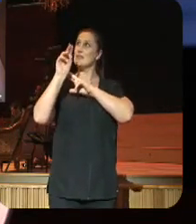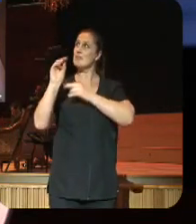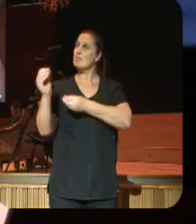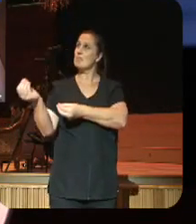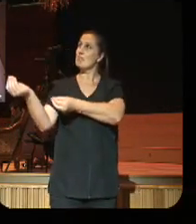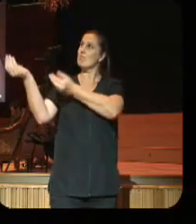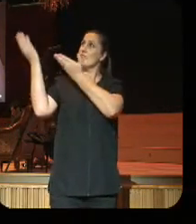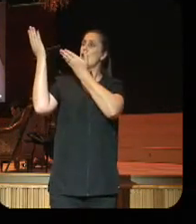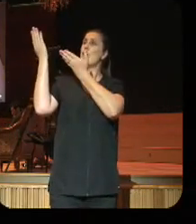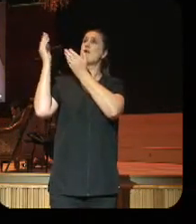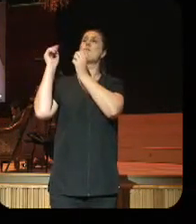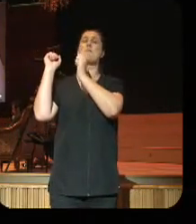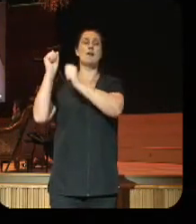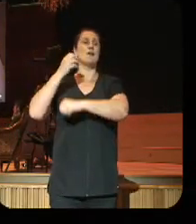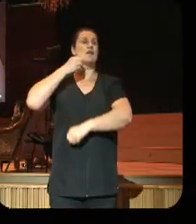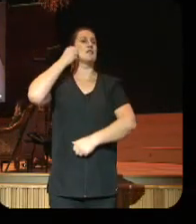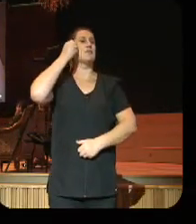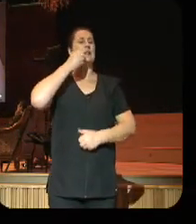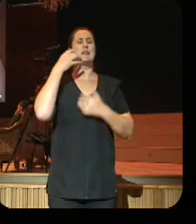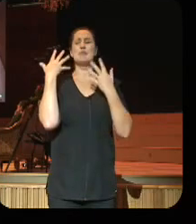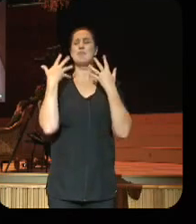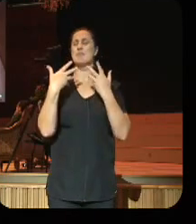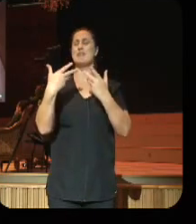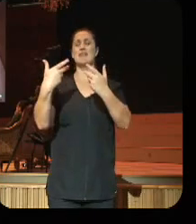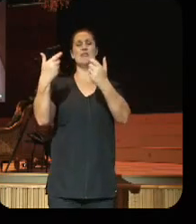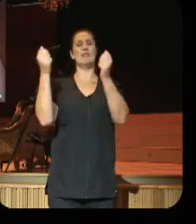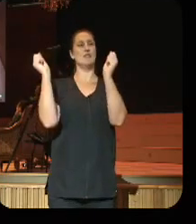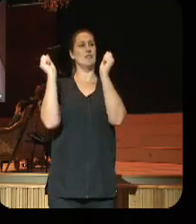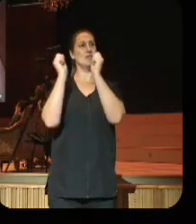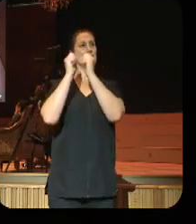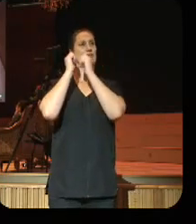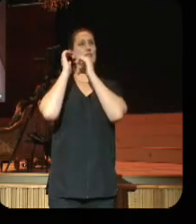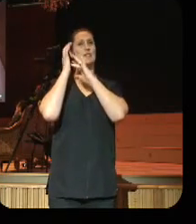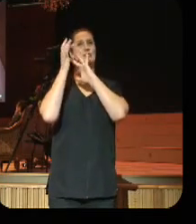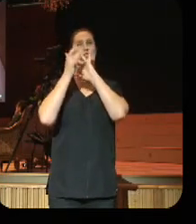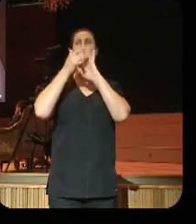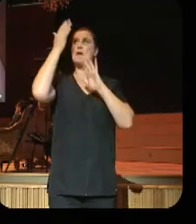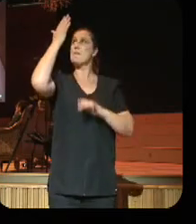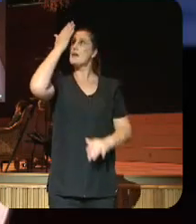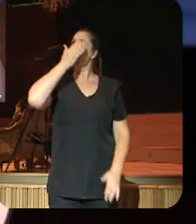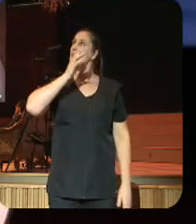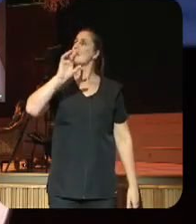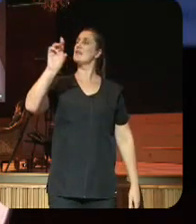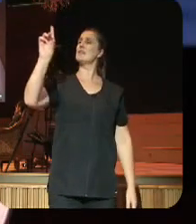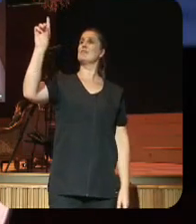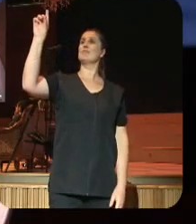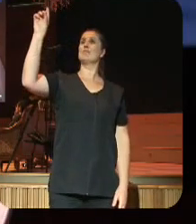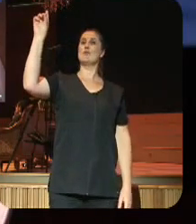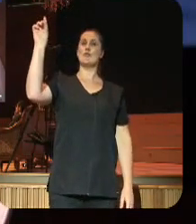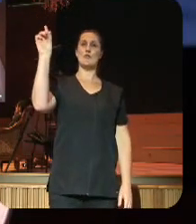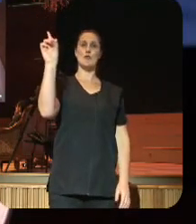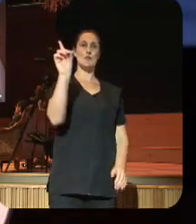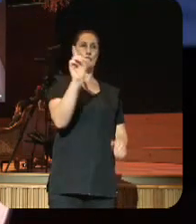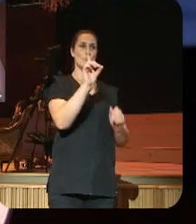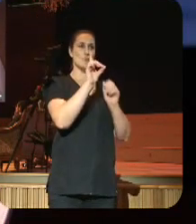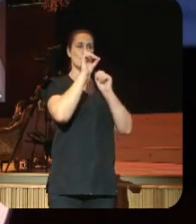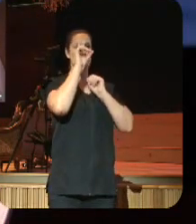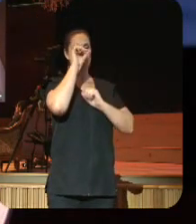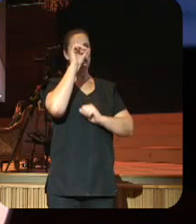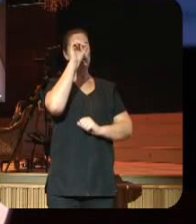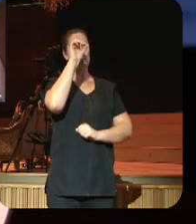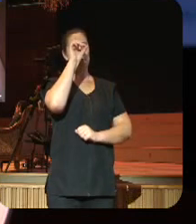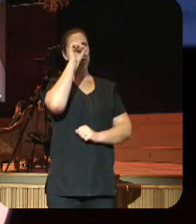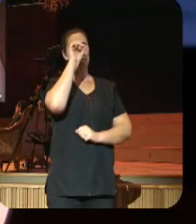algo tremendo, maravilhoso, que é a presença dele todos os